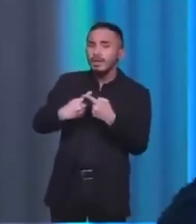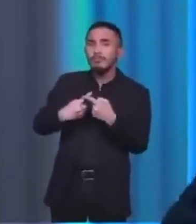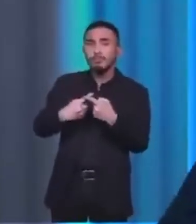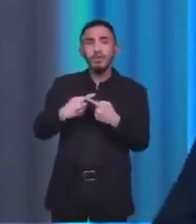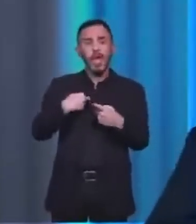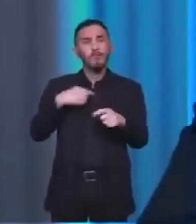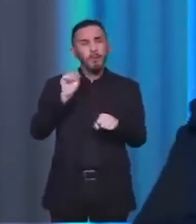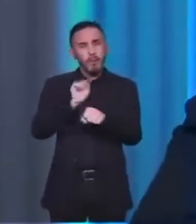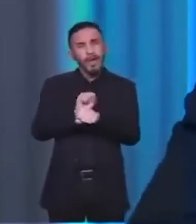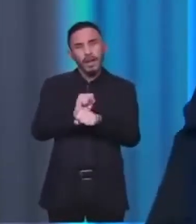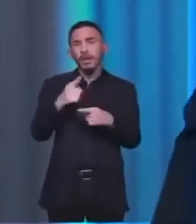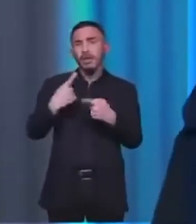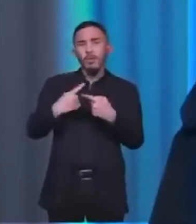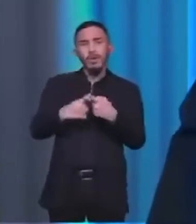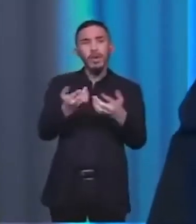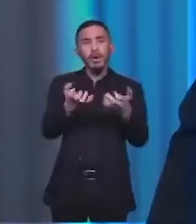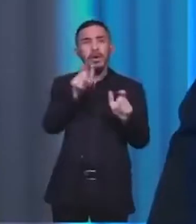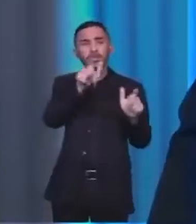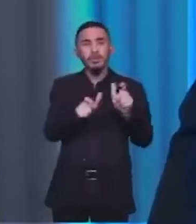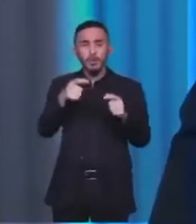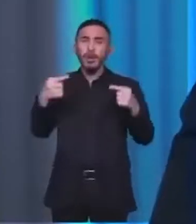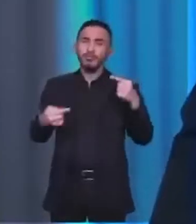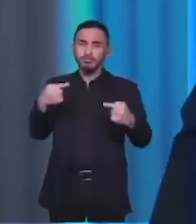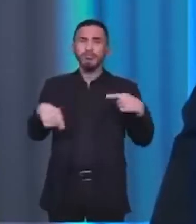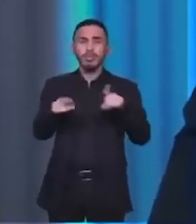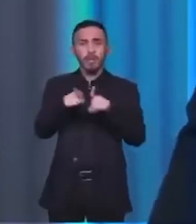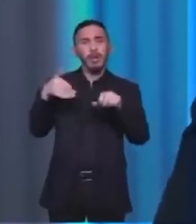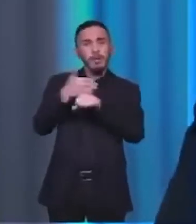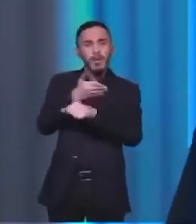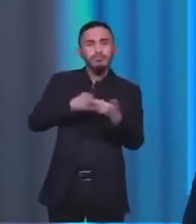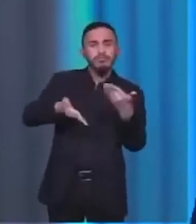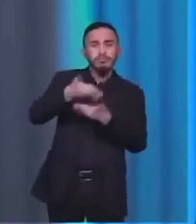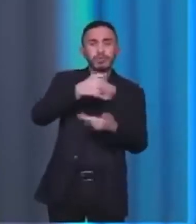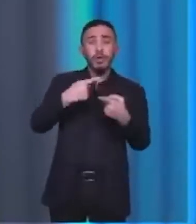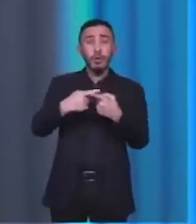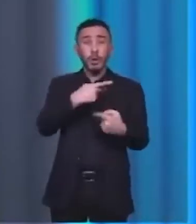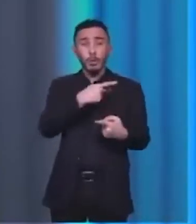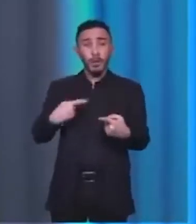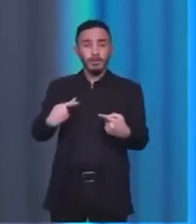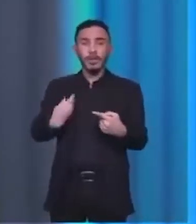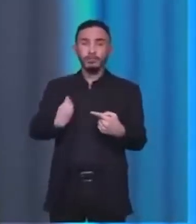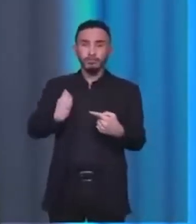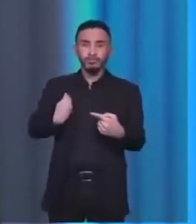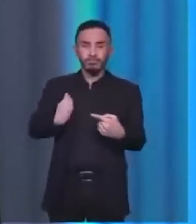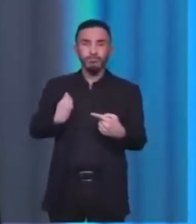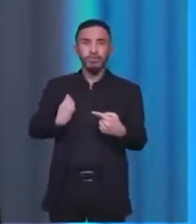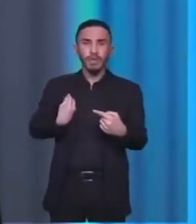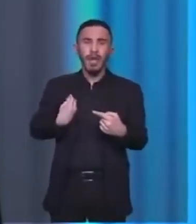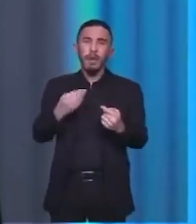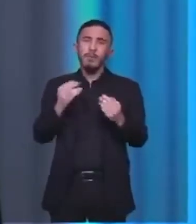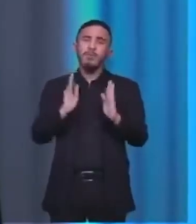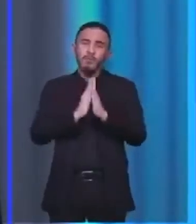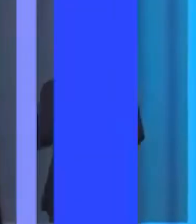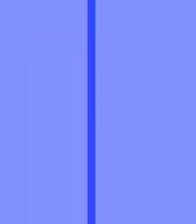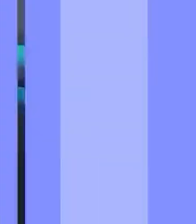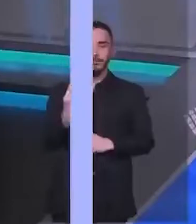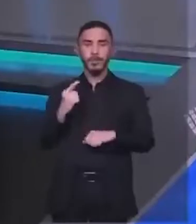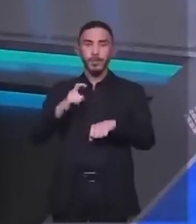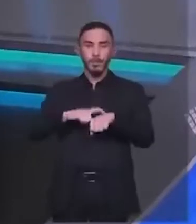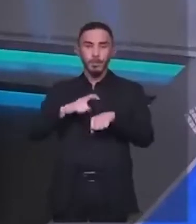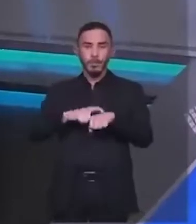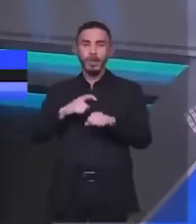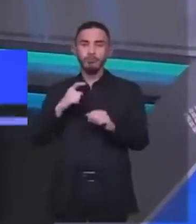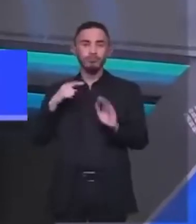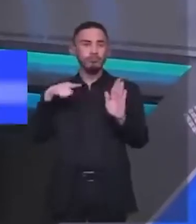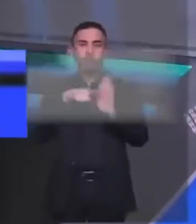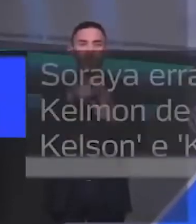eu vou parar por aqui, porque eu quero que os outros participem do debate. O presidente, quando aparecer aqui, por favor, minta menos. A